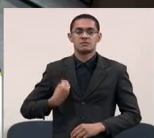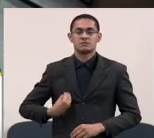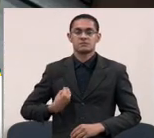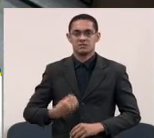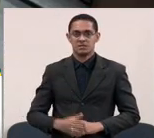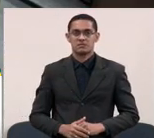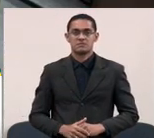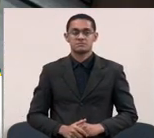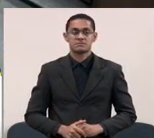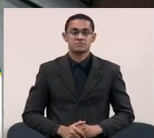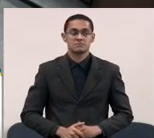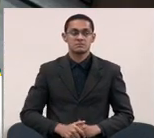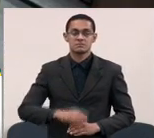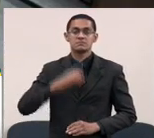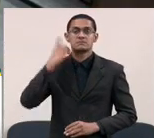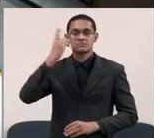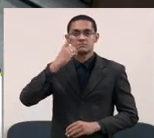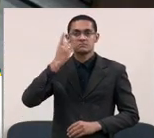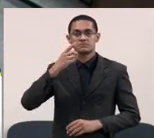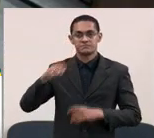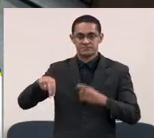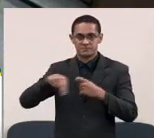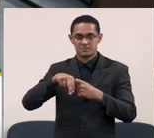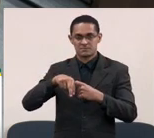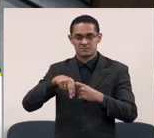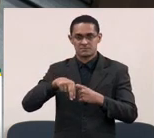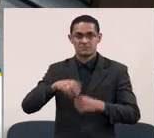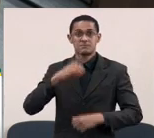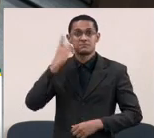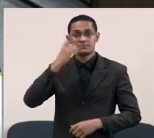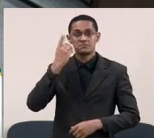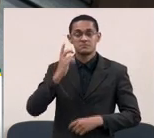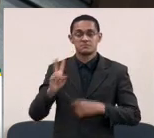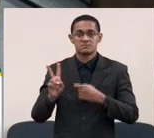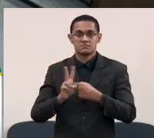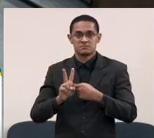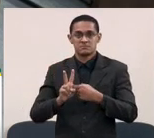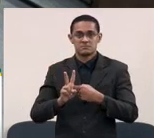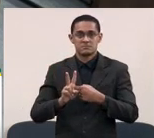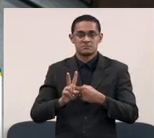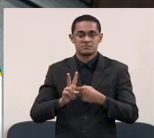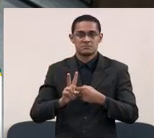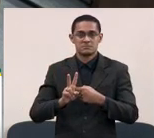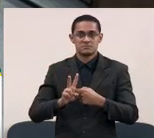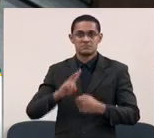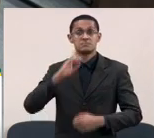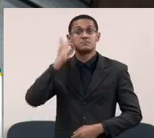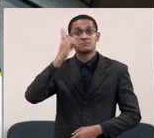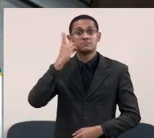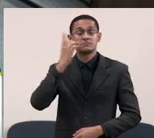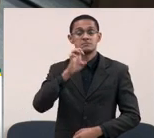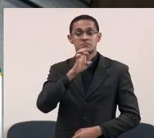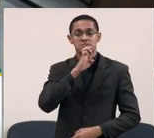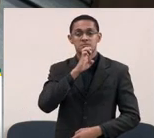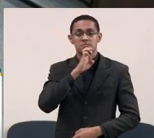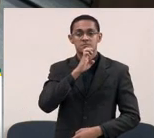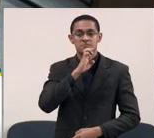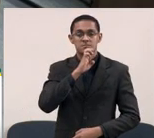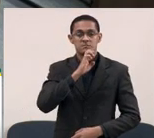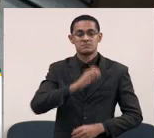Presente. Deputado Dr. Negrão, do PP. Deputado Dr. Vitor do Rede. Deputada Edna Alzer, do PSD.